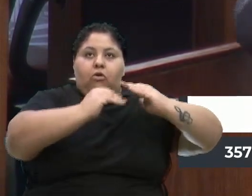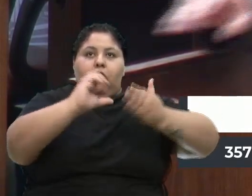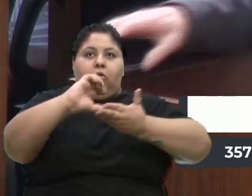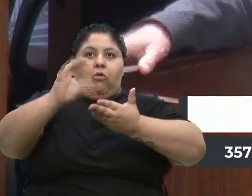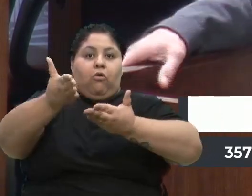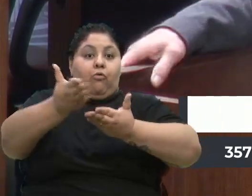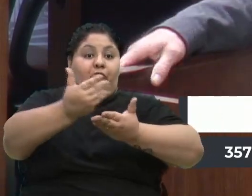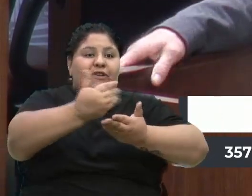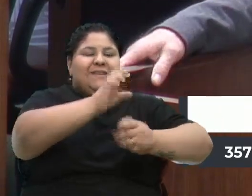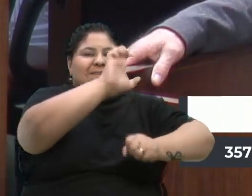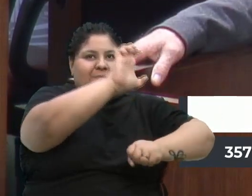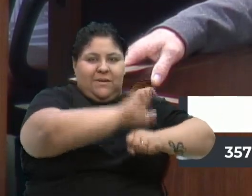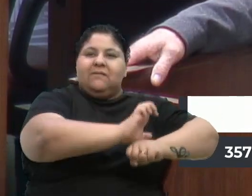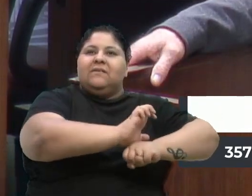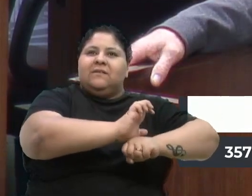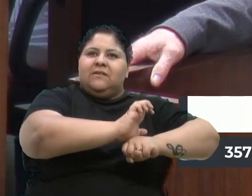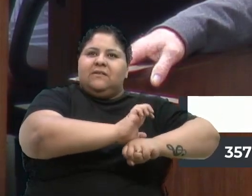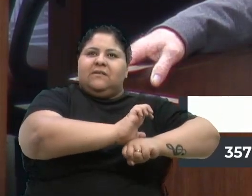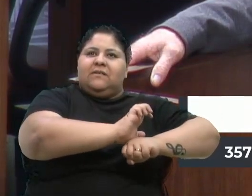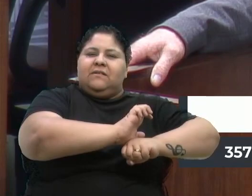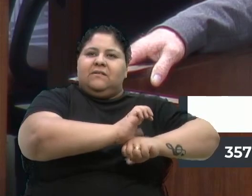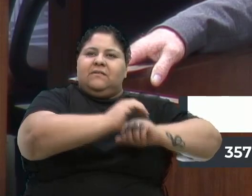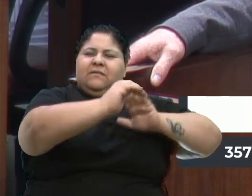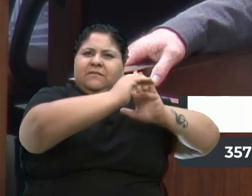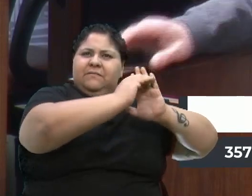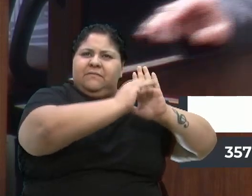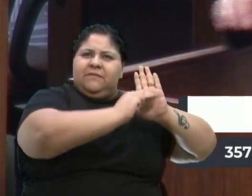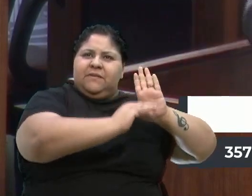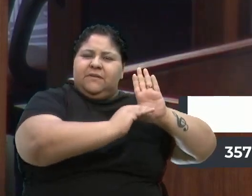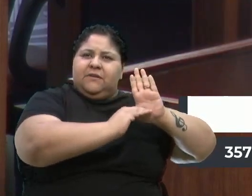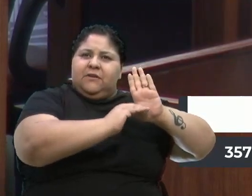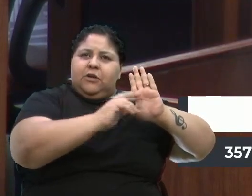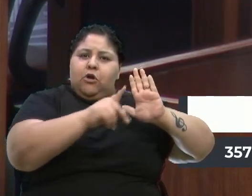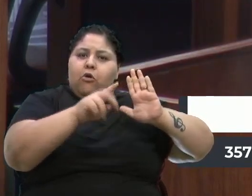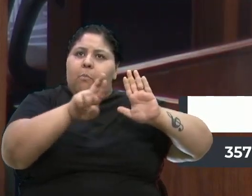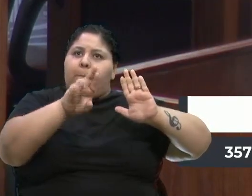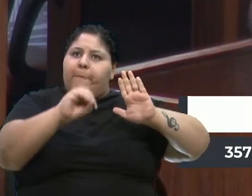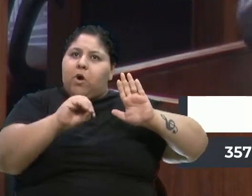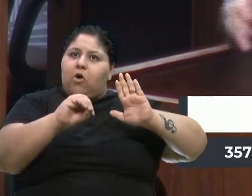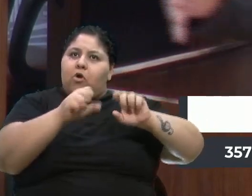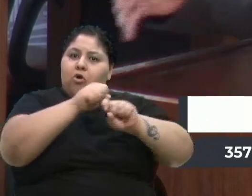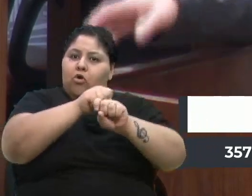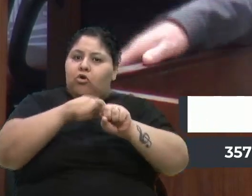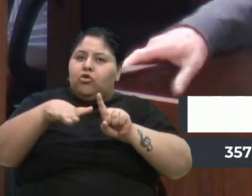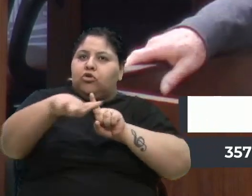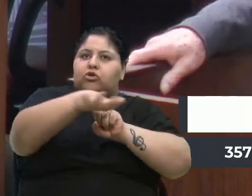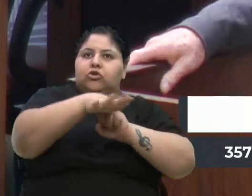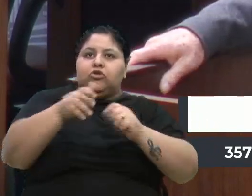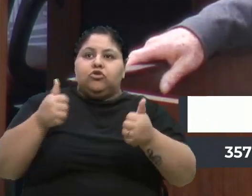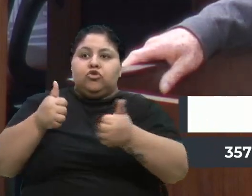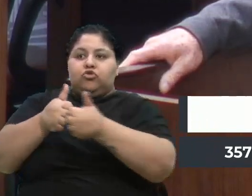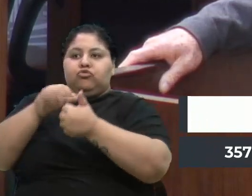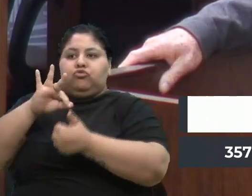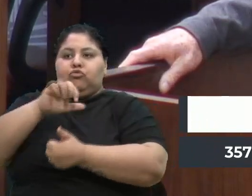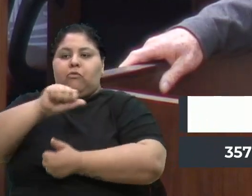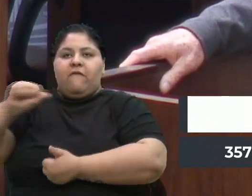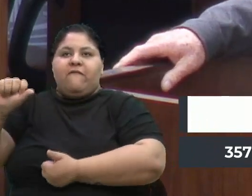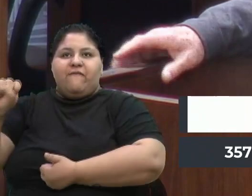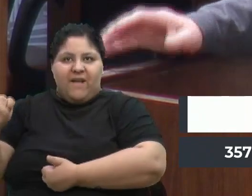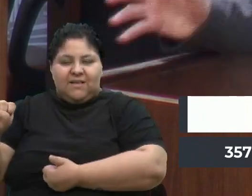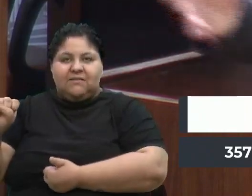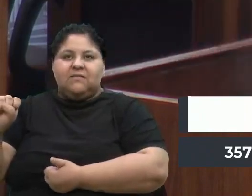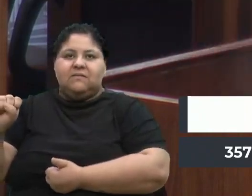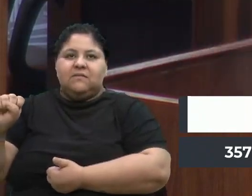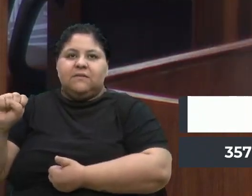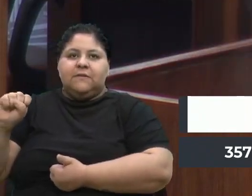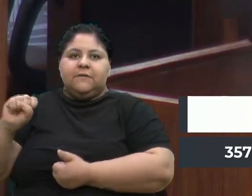do Estado, o programa Pró-Social, juntamente com a FAS, juntamente